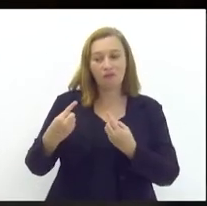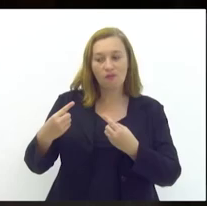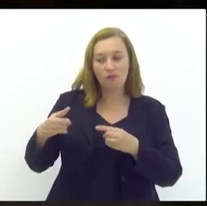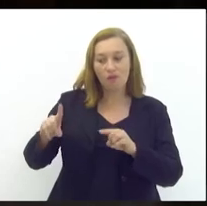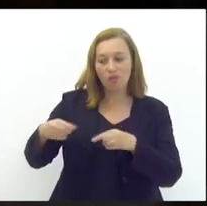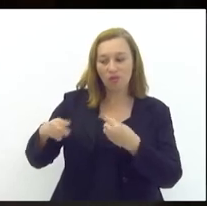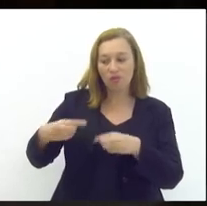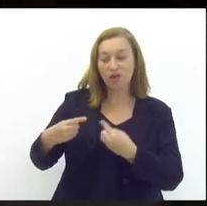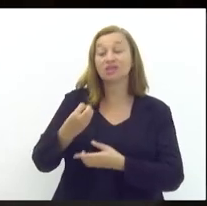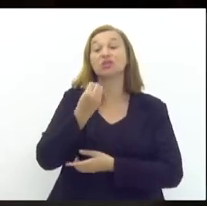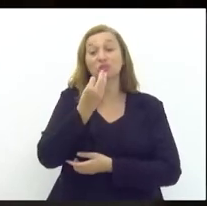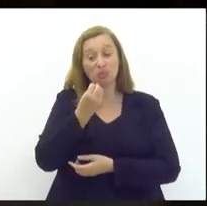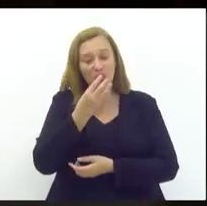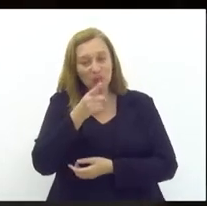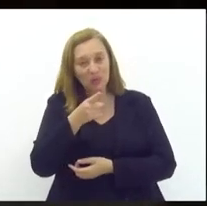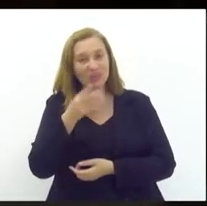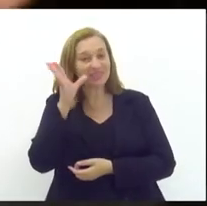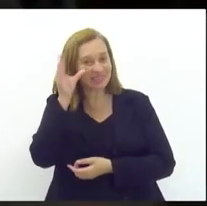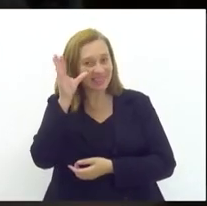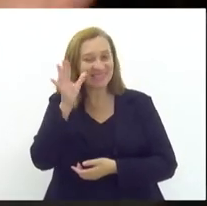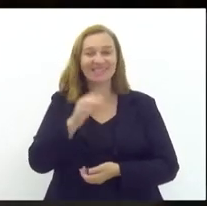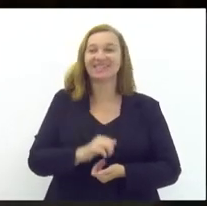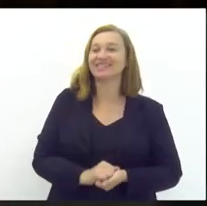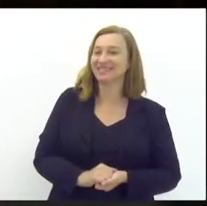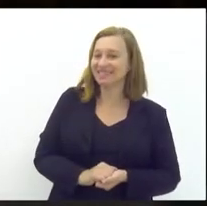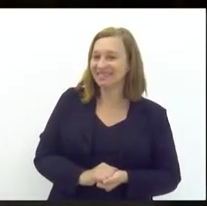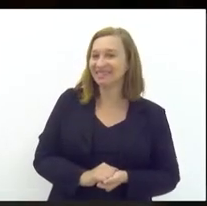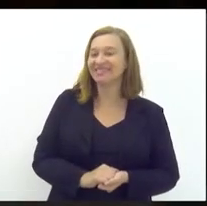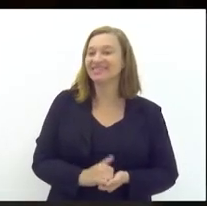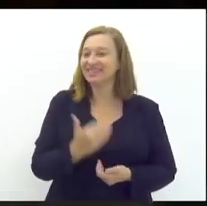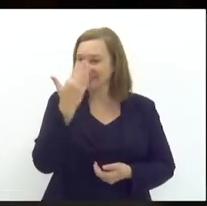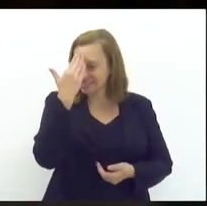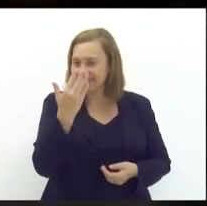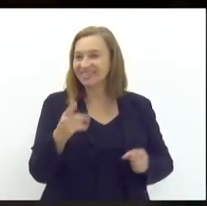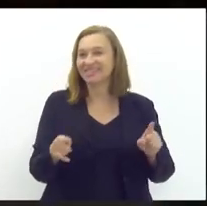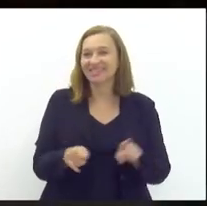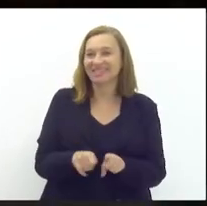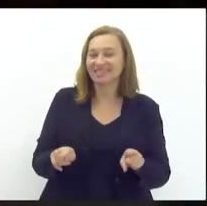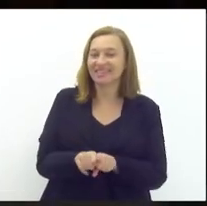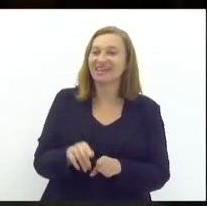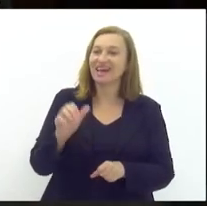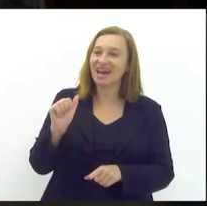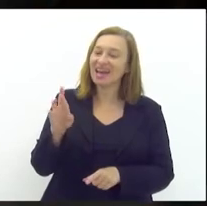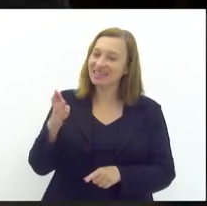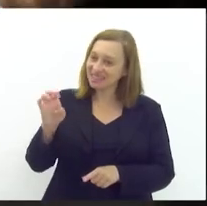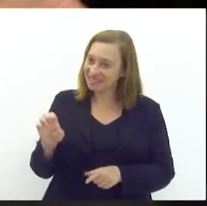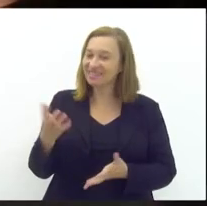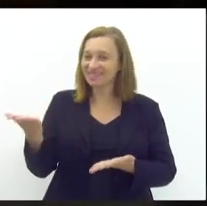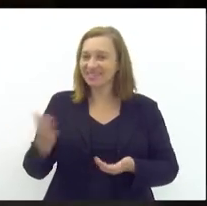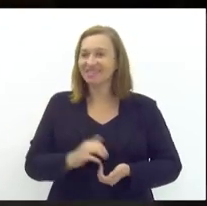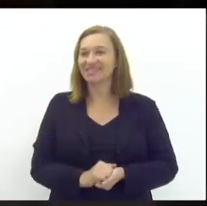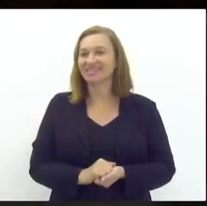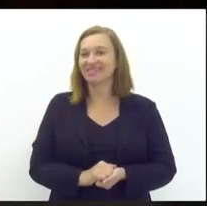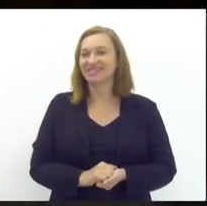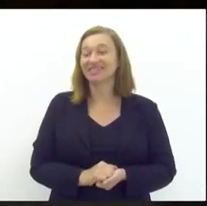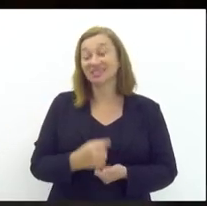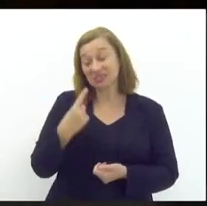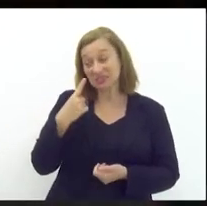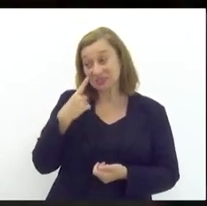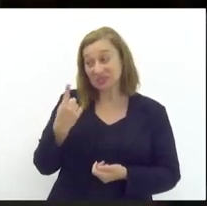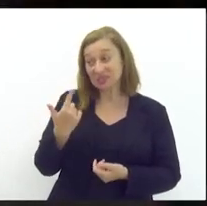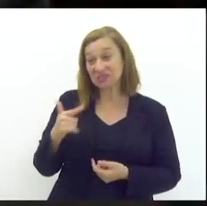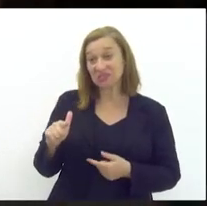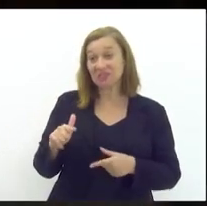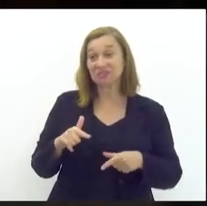muito ricas e interessante e agradecer também o nosso Alexandre que eu tenho presenciado